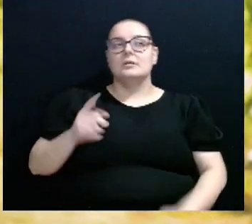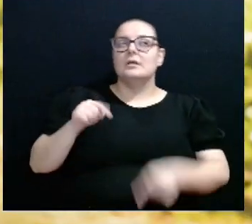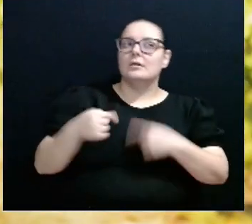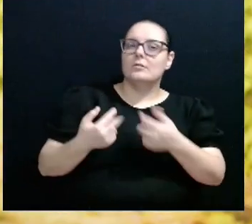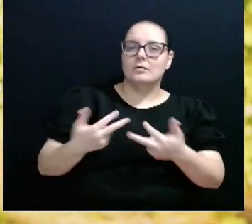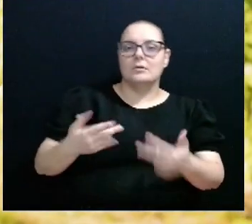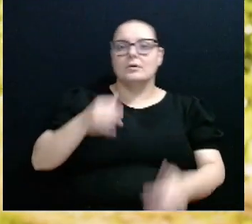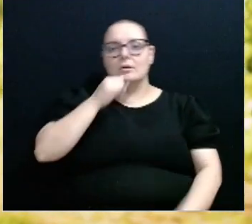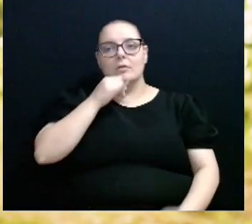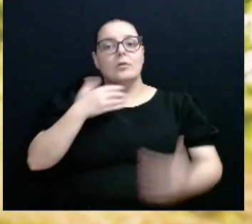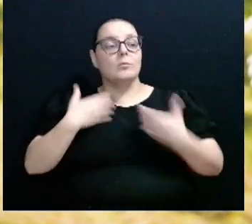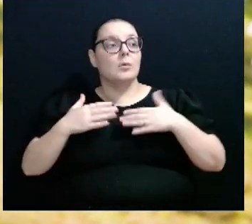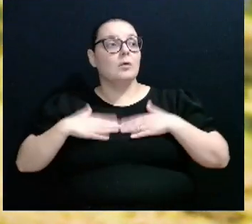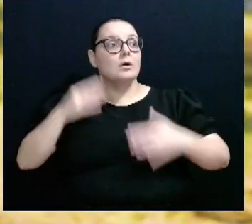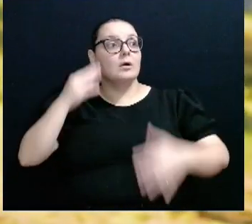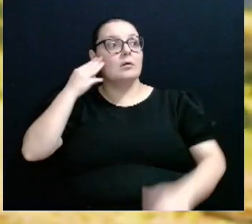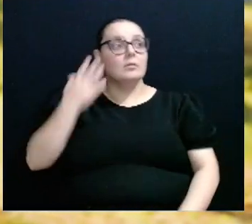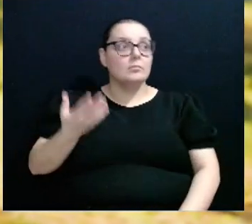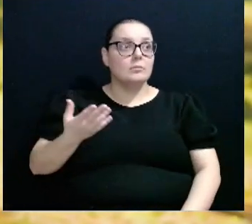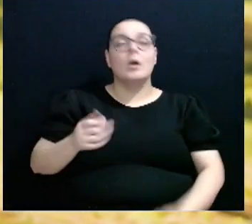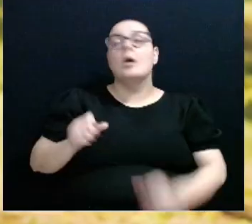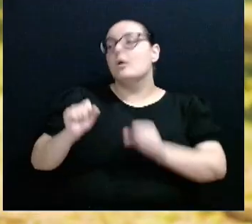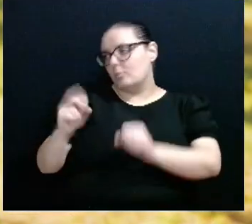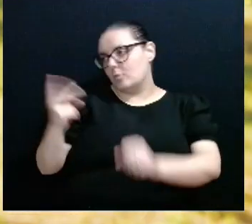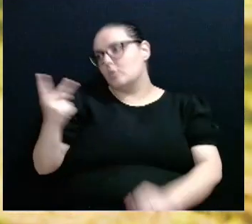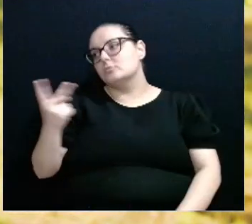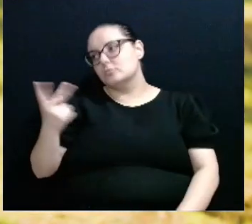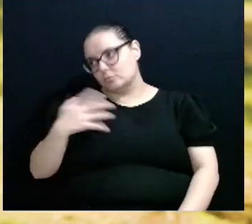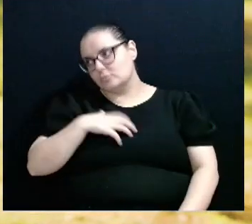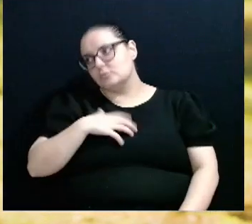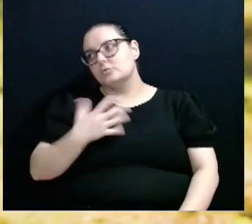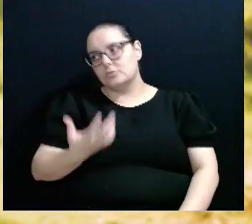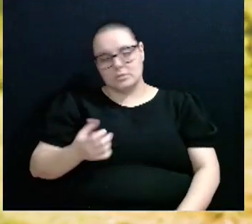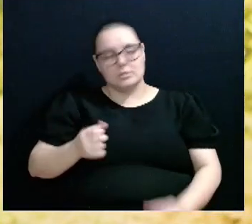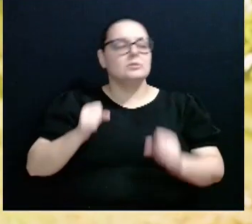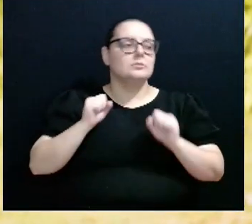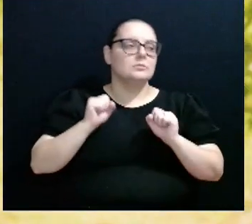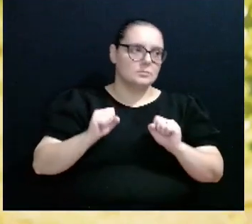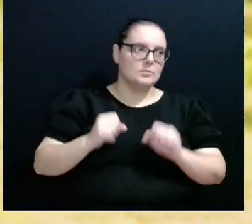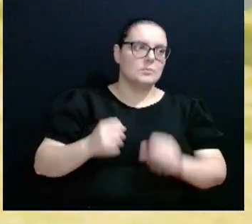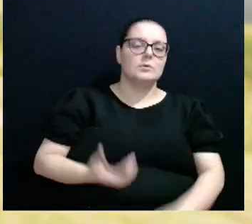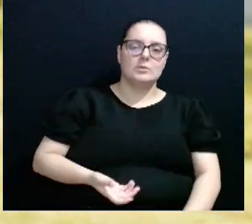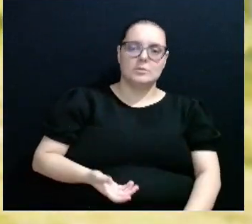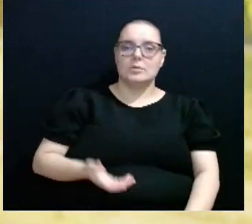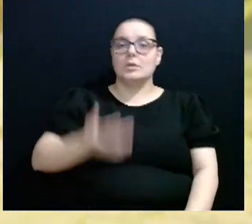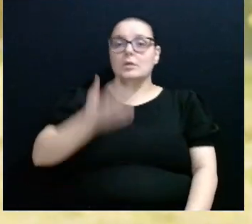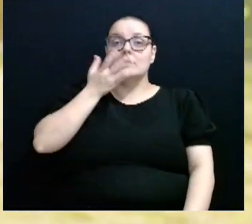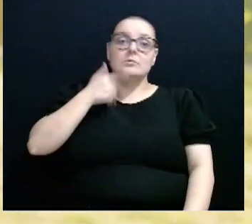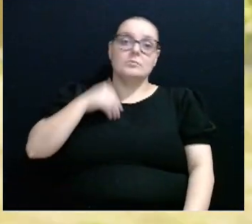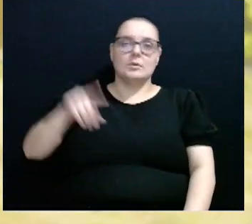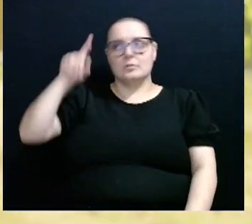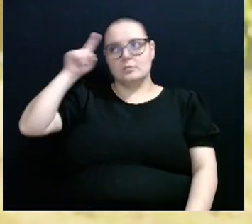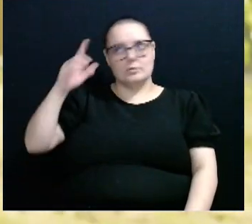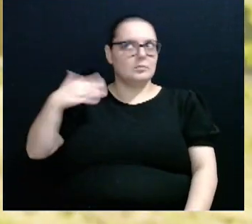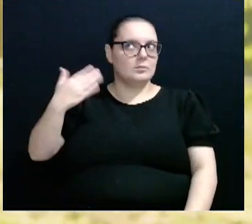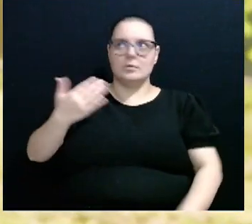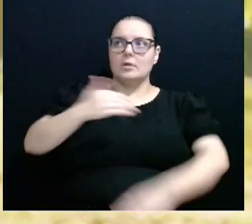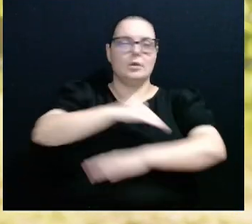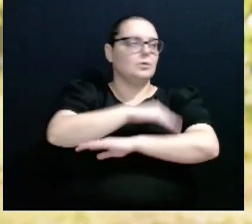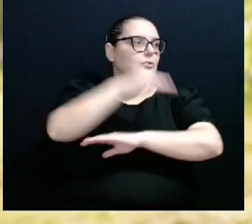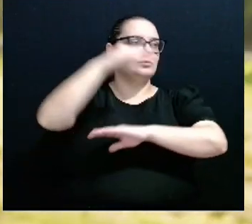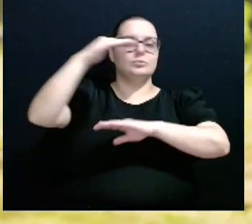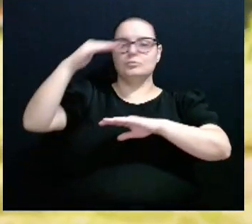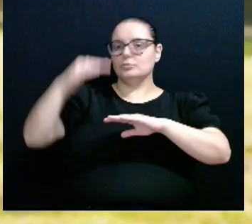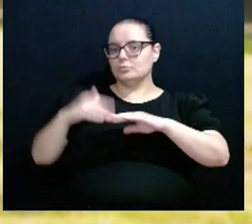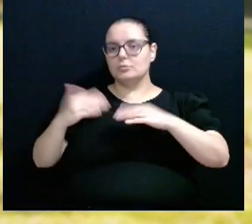ou mental, Adriana? pode ocorrer das duas As duas formas, né? formas. Porque hoje, como a criança ela está indo e ficando o dia todo na escola, ela não está tendo aquele tempo. Peraí,